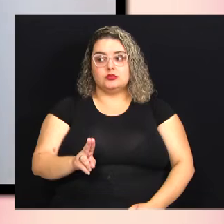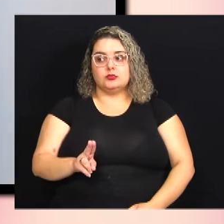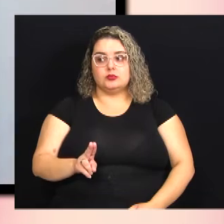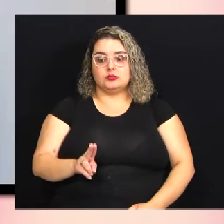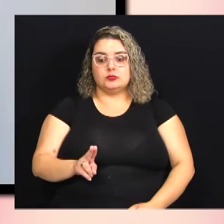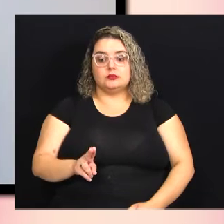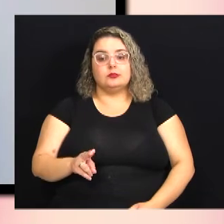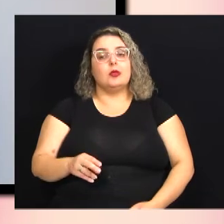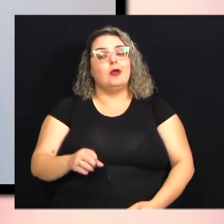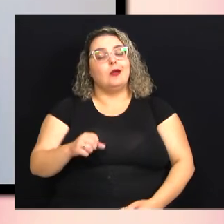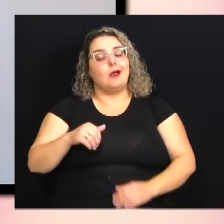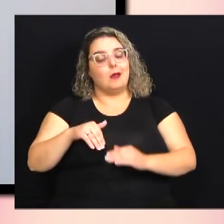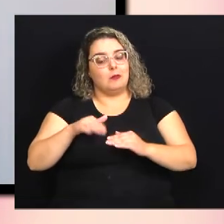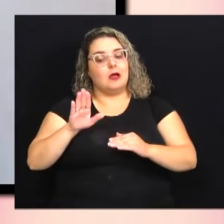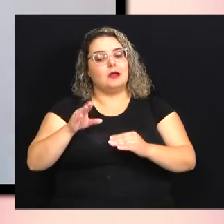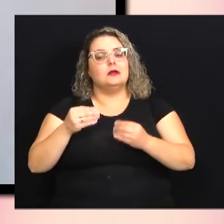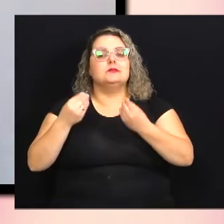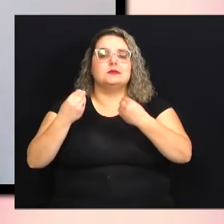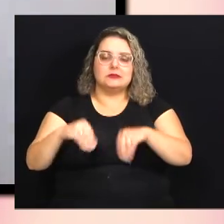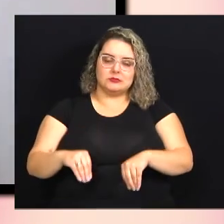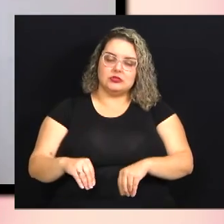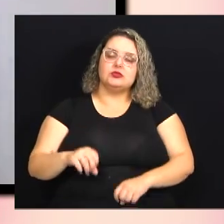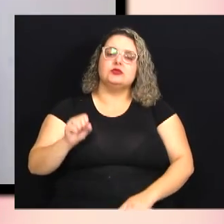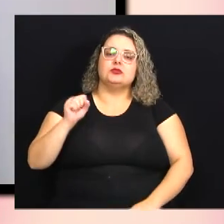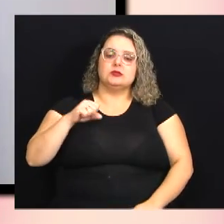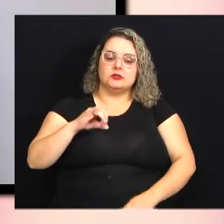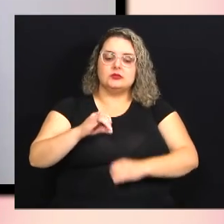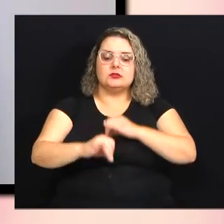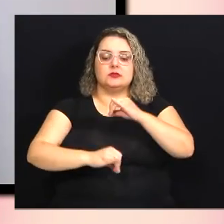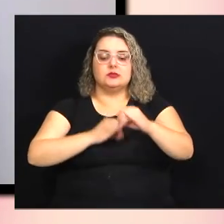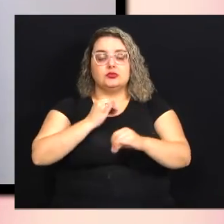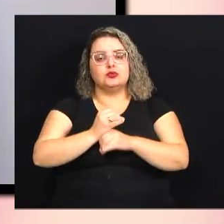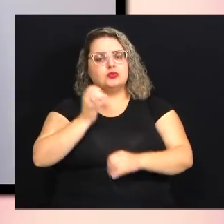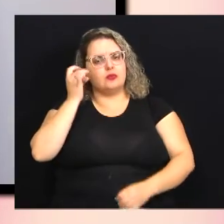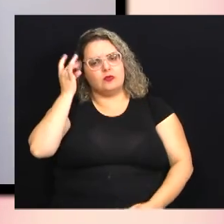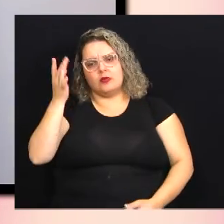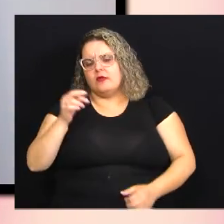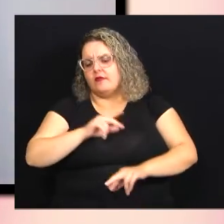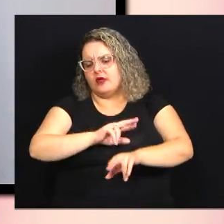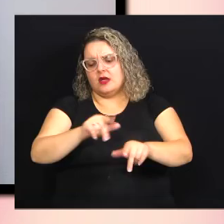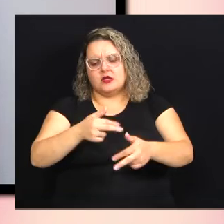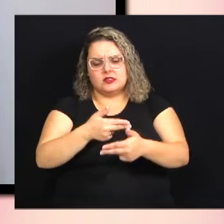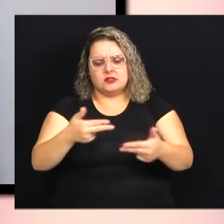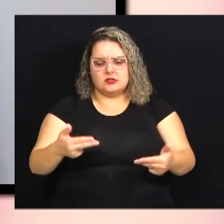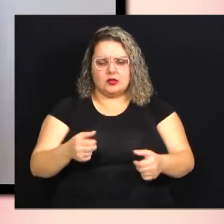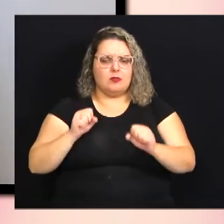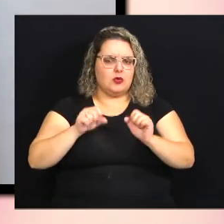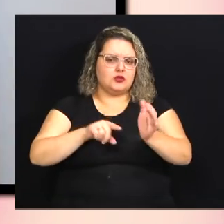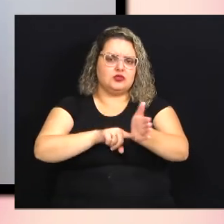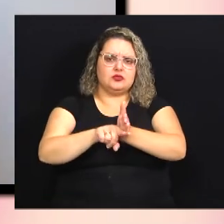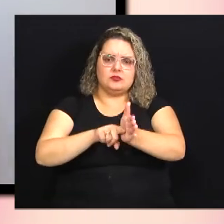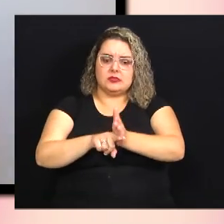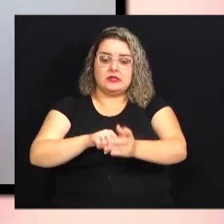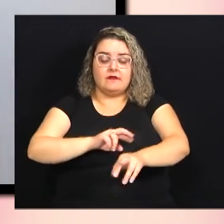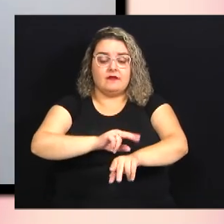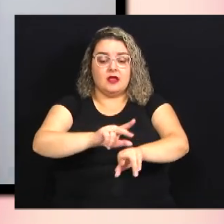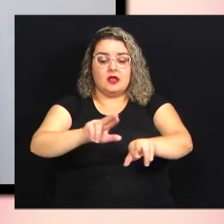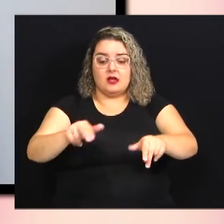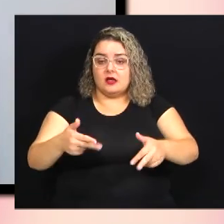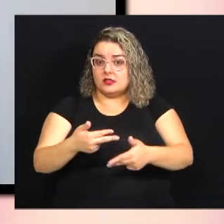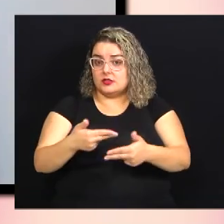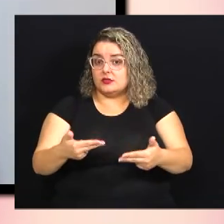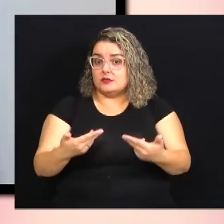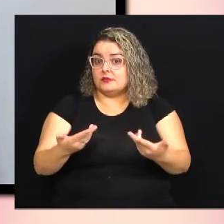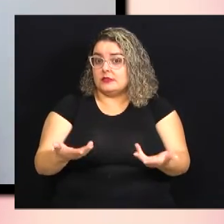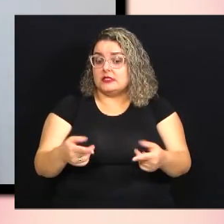é danoso, né? A internet, ela nos facilita um monte de coisa, você pode pesquisar muito,